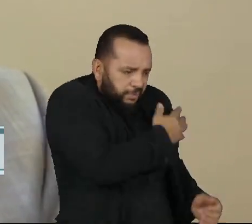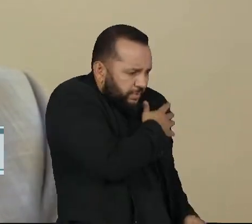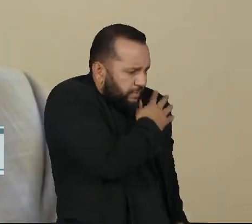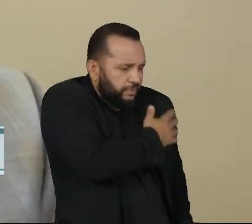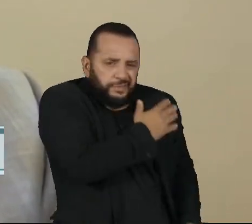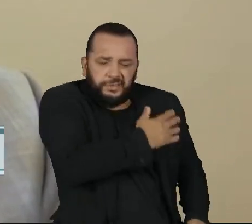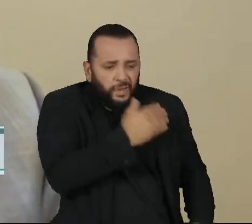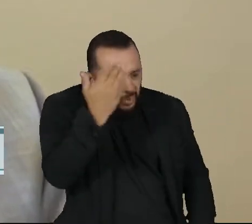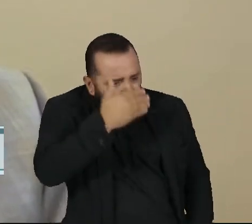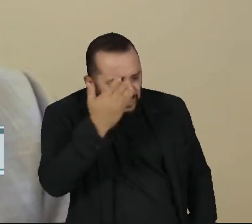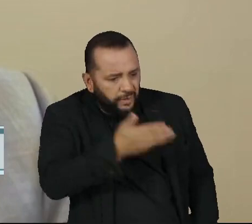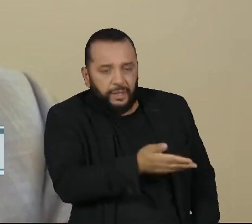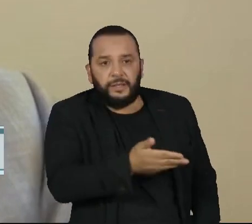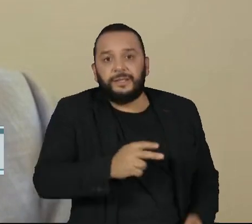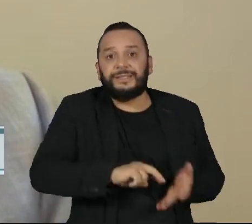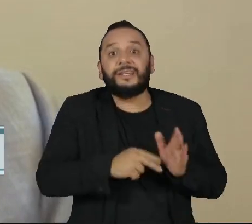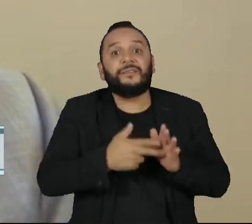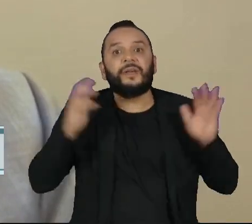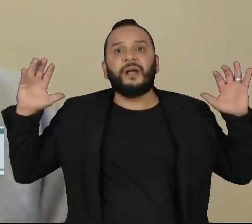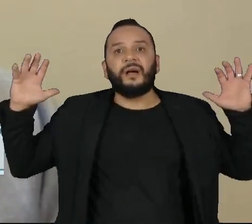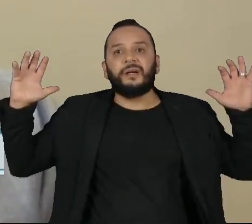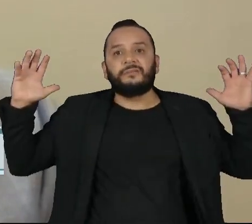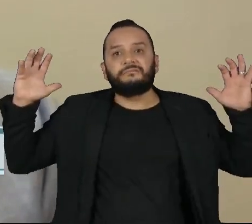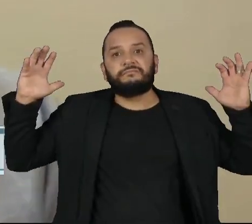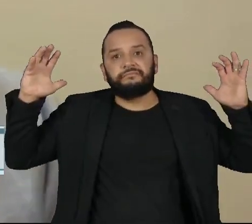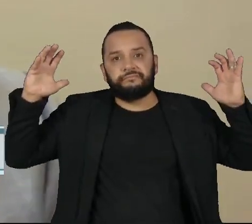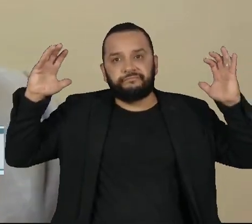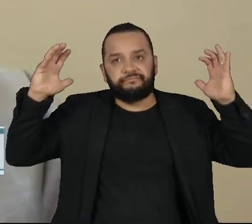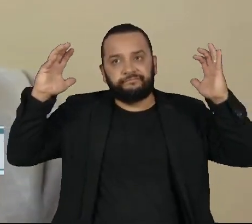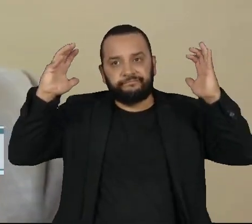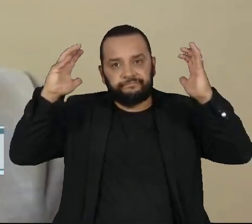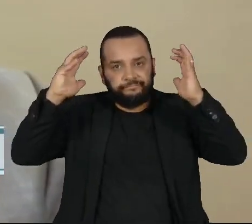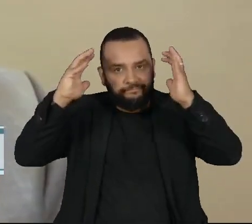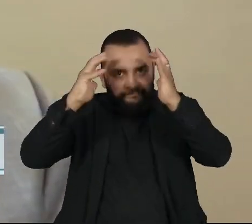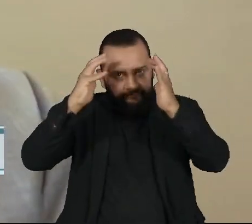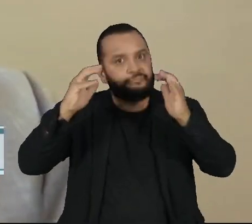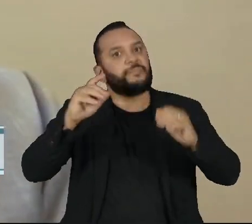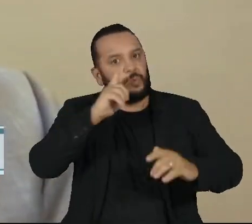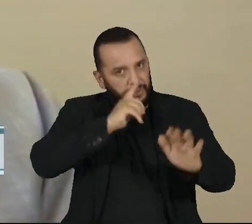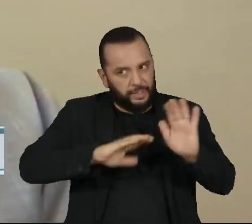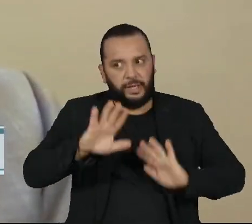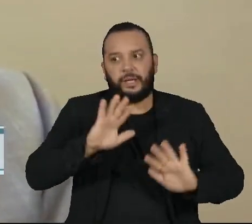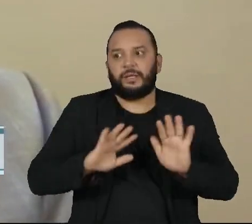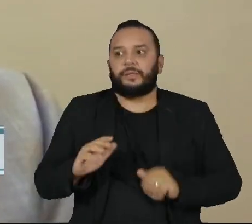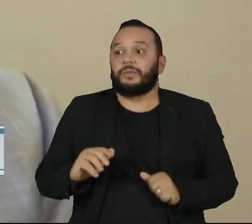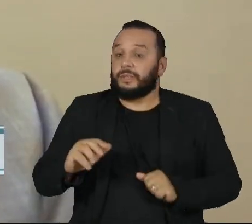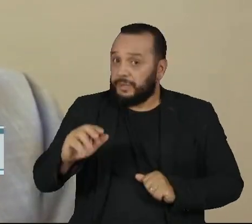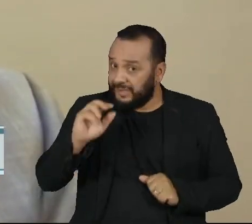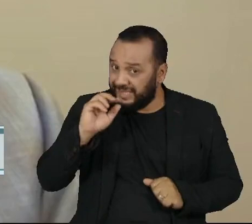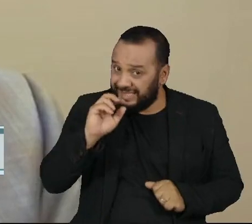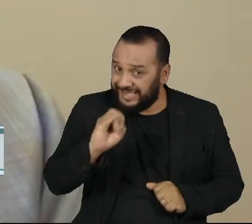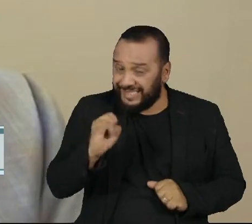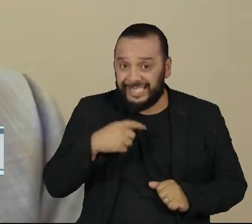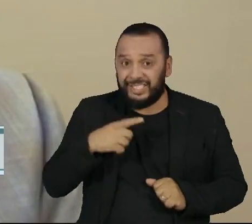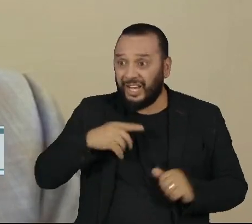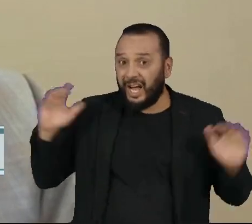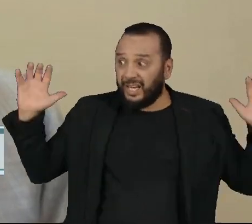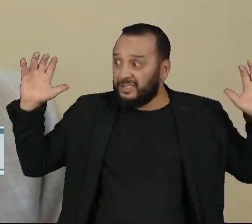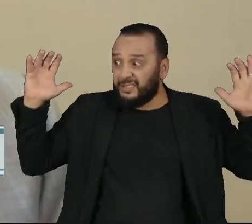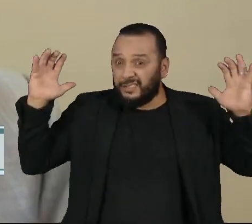da garagem. Isso aí é um sinal que tem alguma coisa errada. O triste é que quando esses sinais aparecem, o nervo óptico já